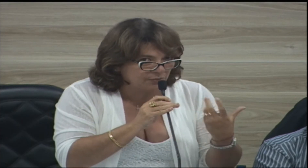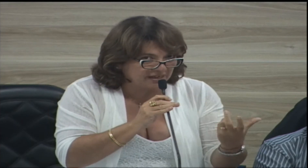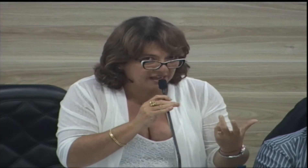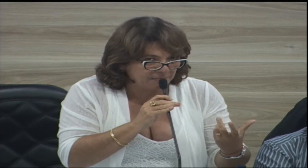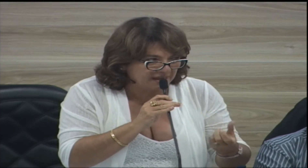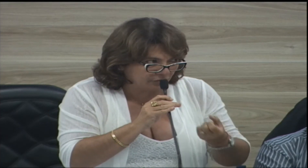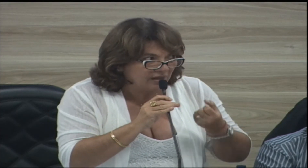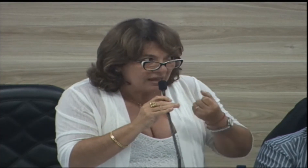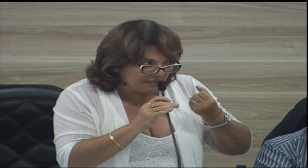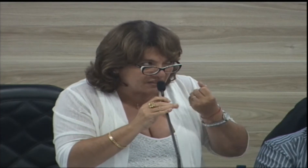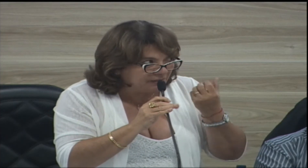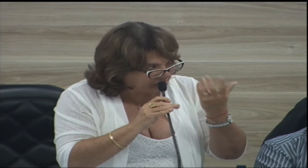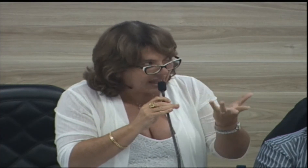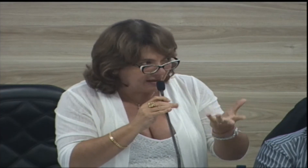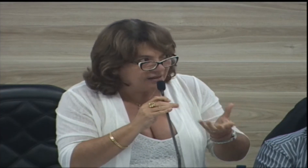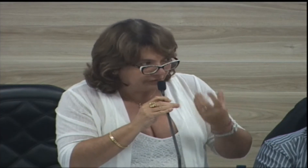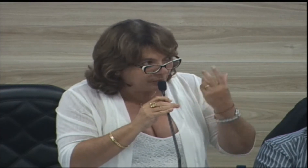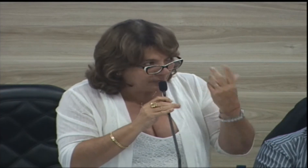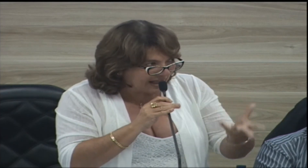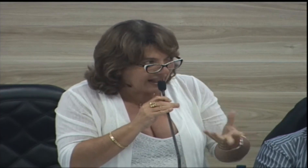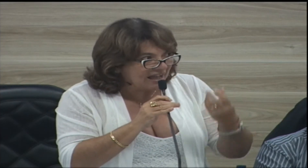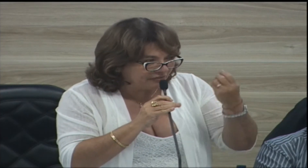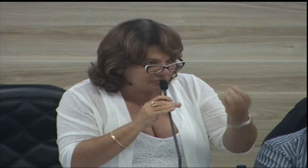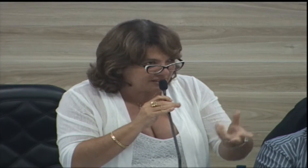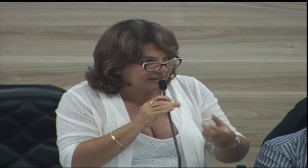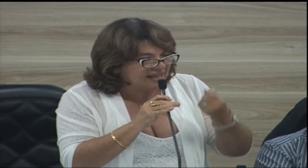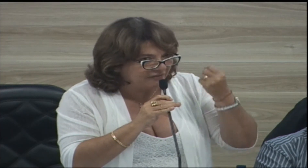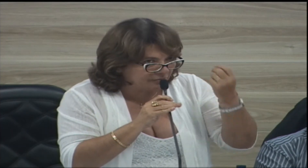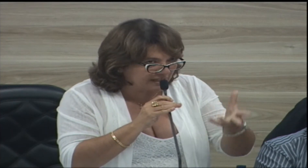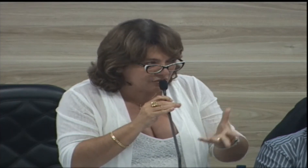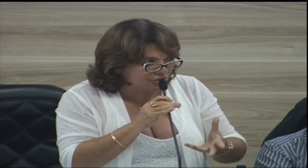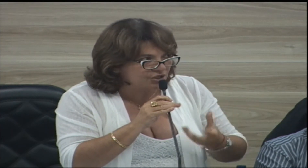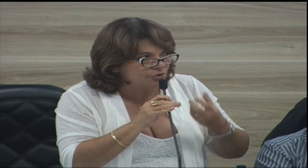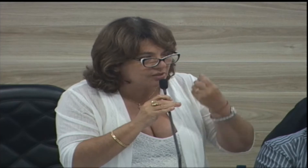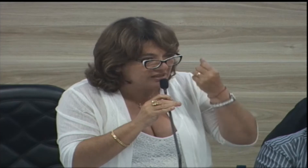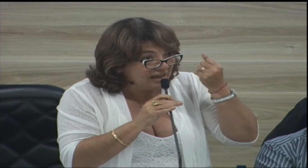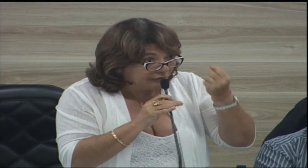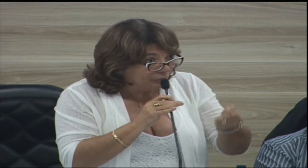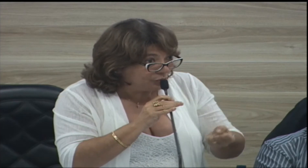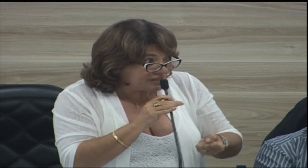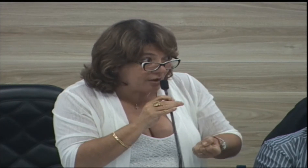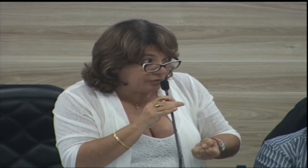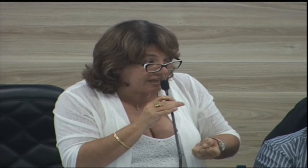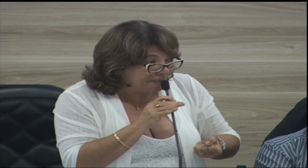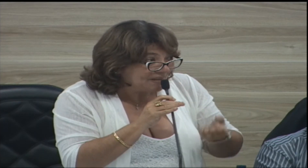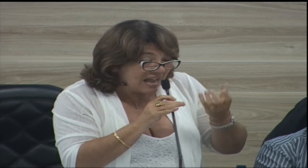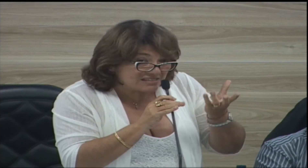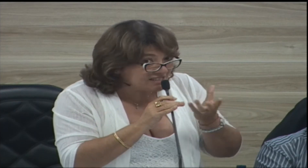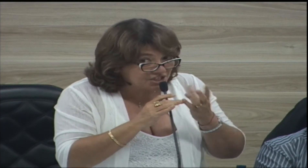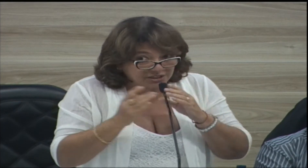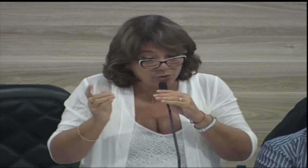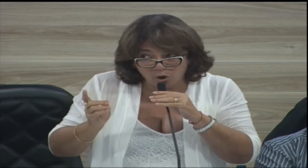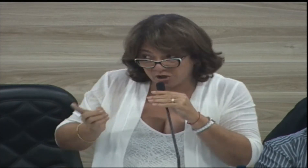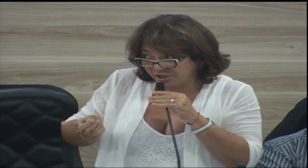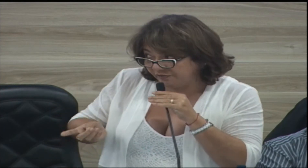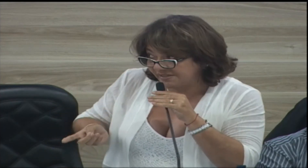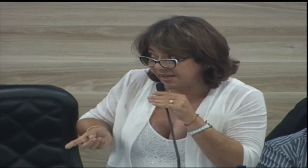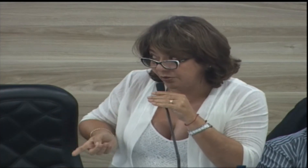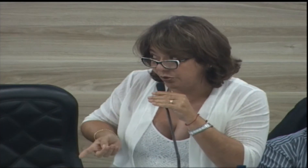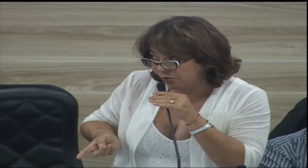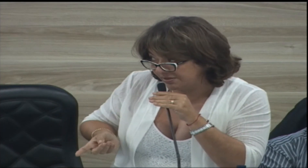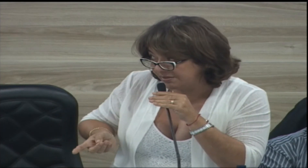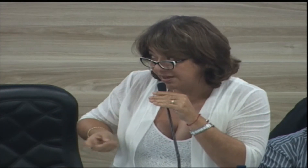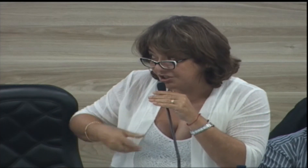gente fazer o requerimento, mas vamos lá, vamos marcar, vamos sentar, vamos dar sugestões, vamos nos reunir. Às vezes a gente não gosta de